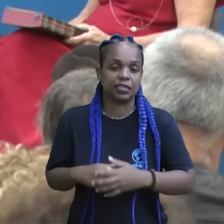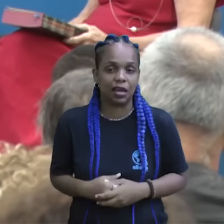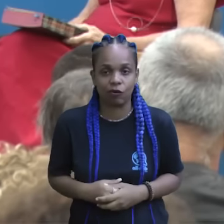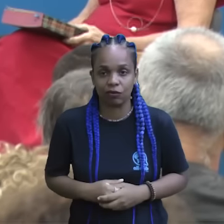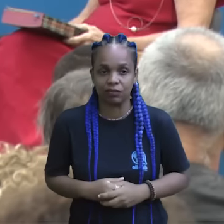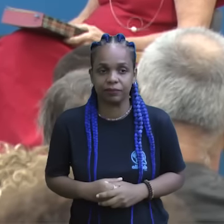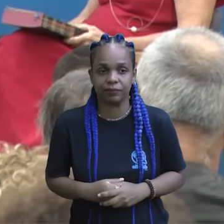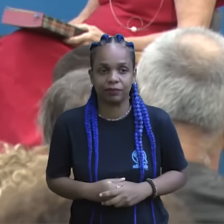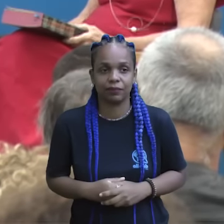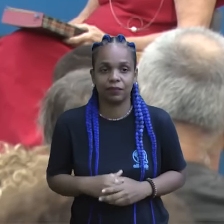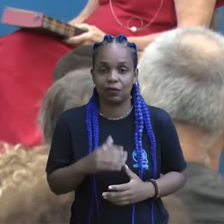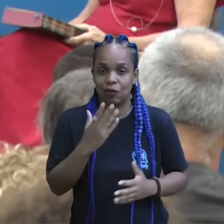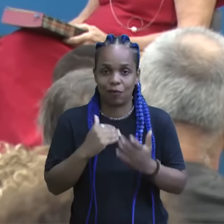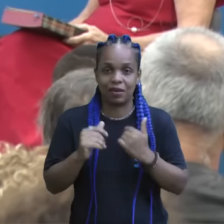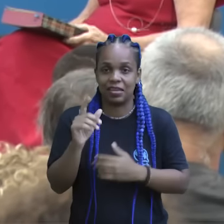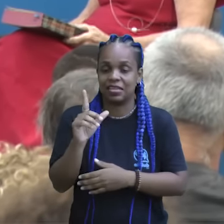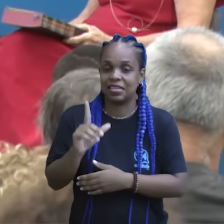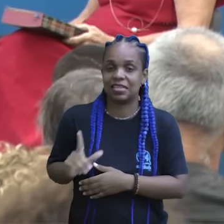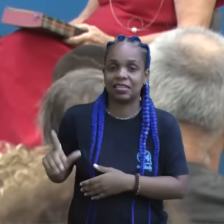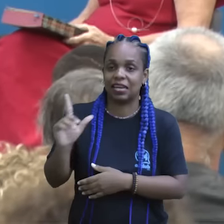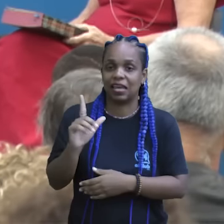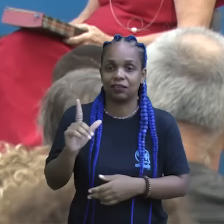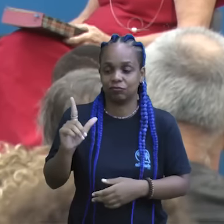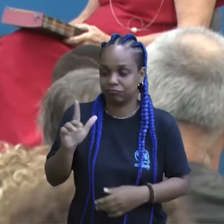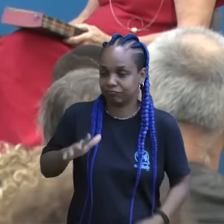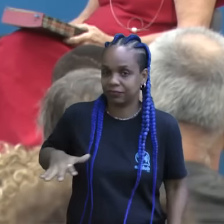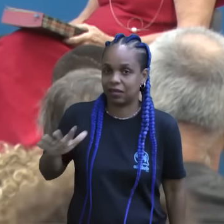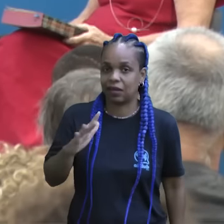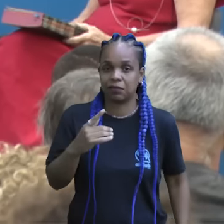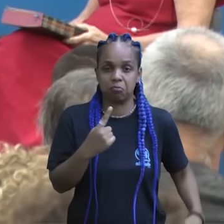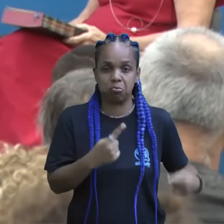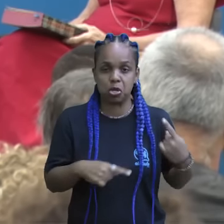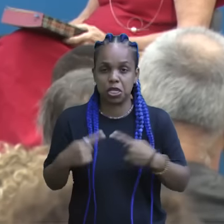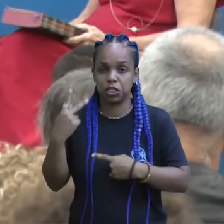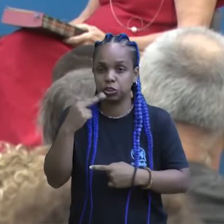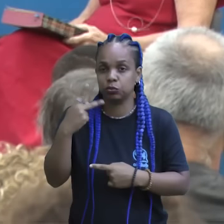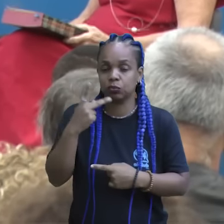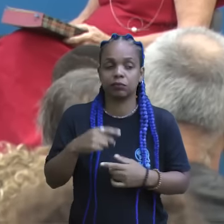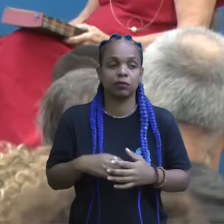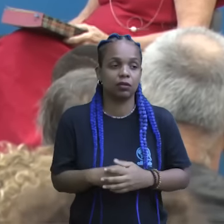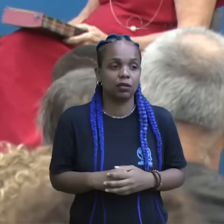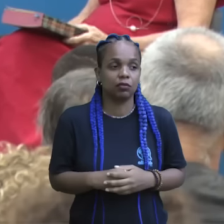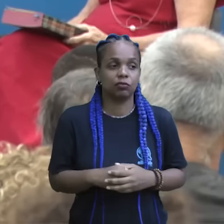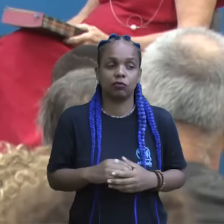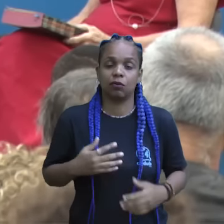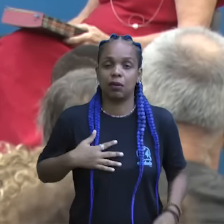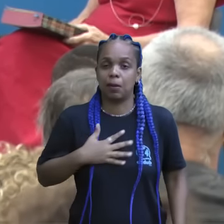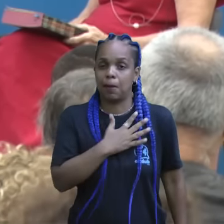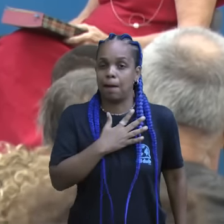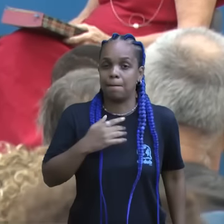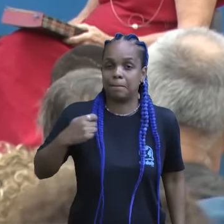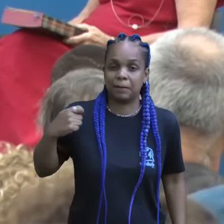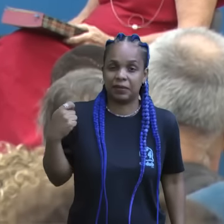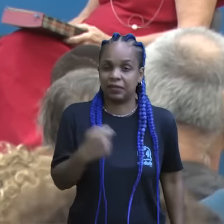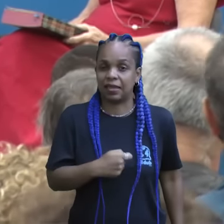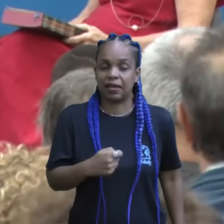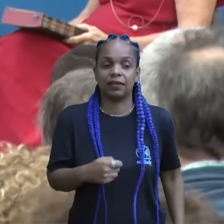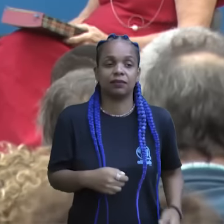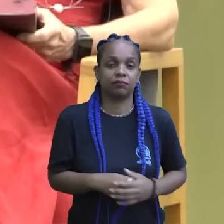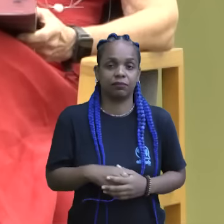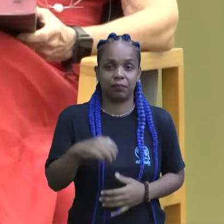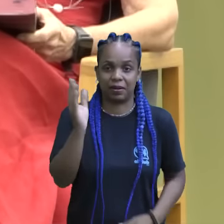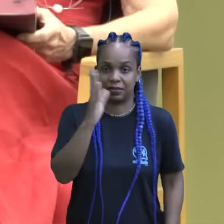os militares, o Brasil é uma grande comilança. Esse é o Lima. É. Esse é o Lima, né?